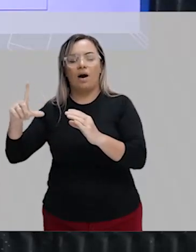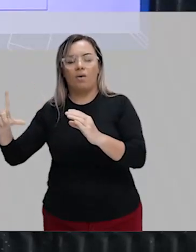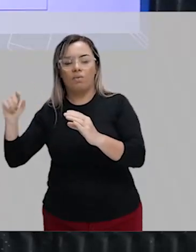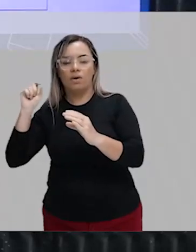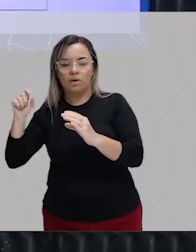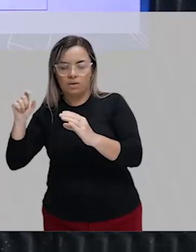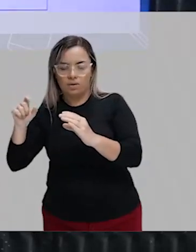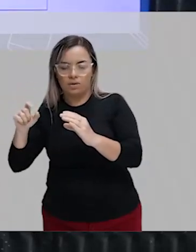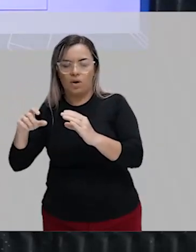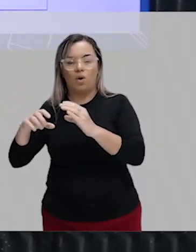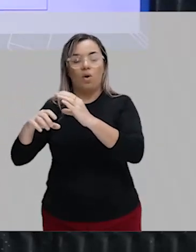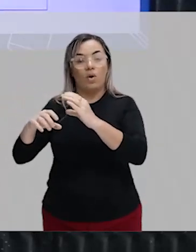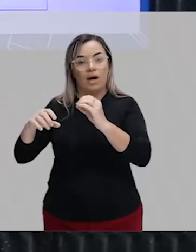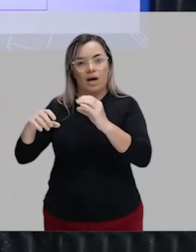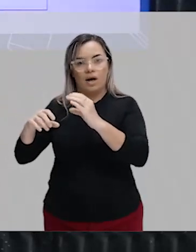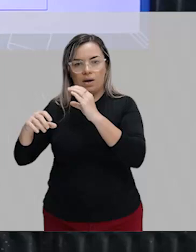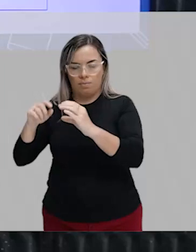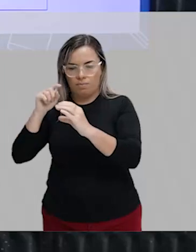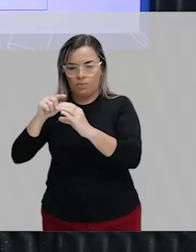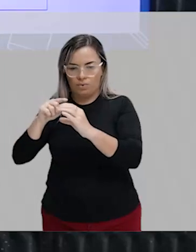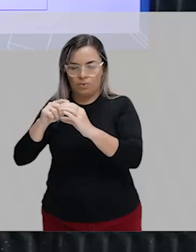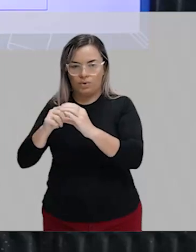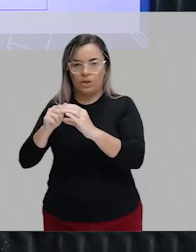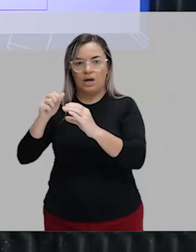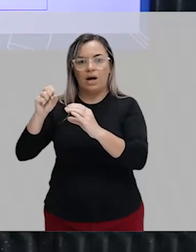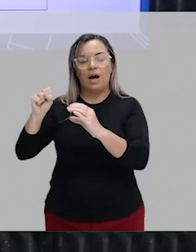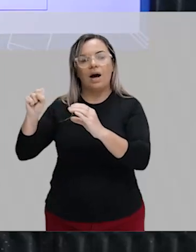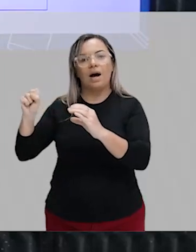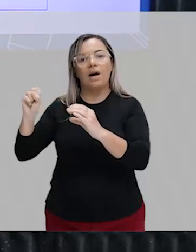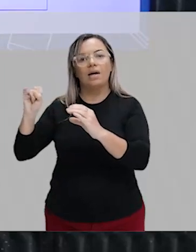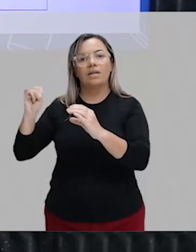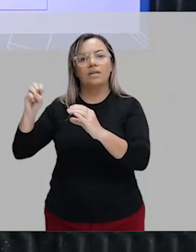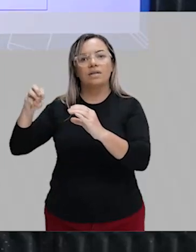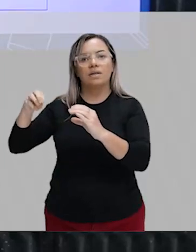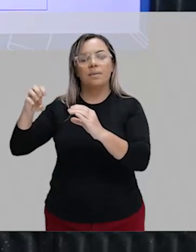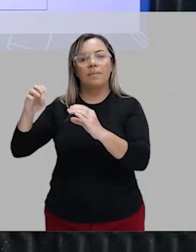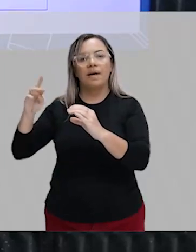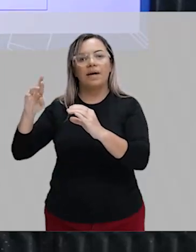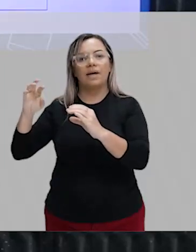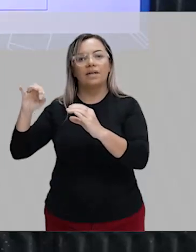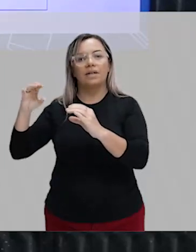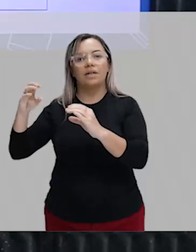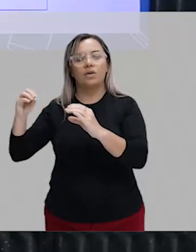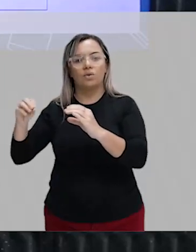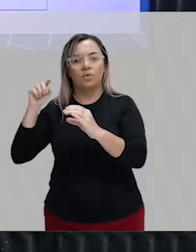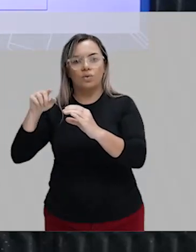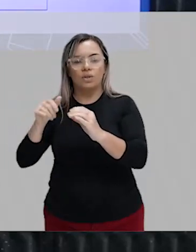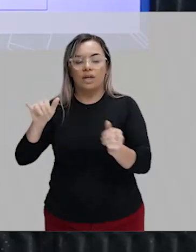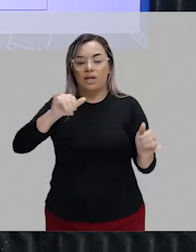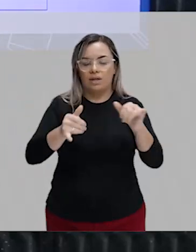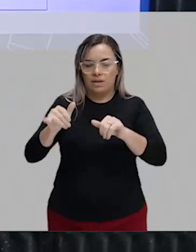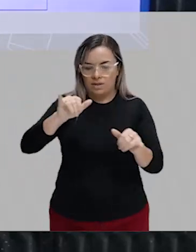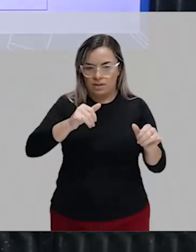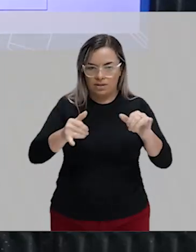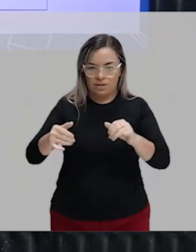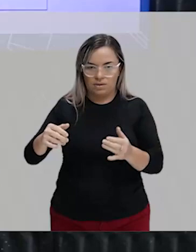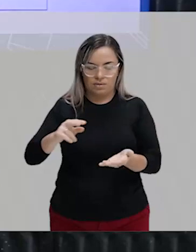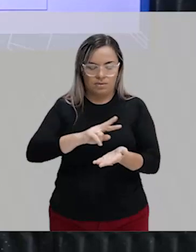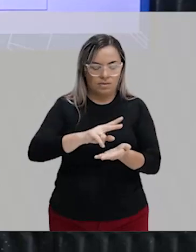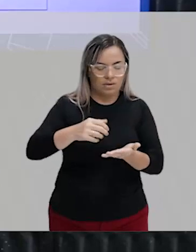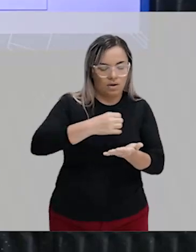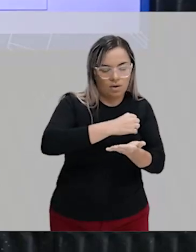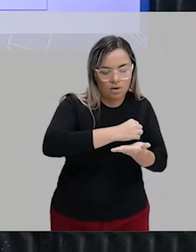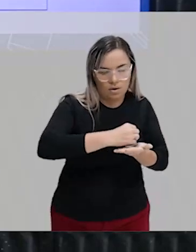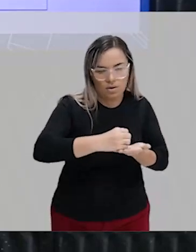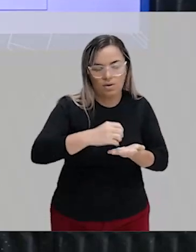carbono assimétrico. O que é um carbono assimétrico? Na química orgânica, carbono assimétrico ou